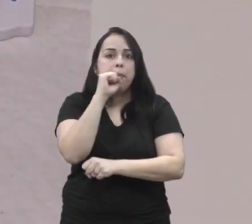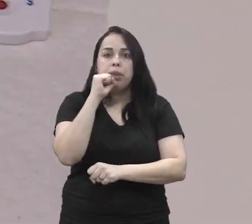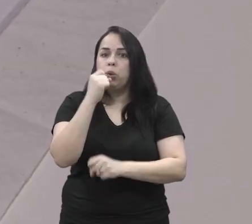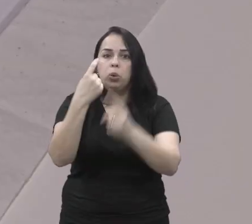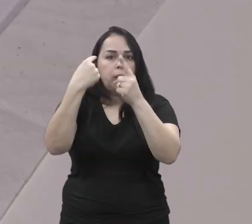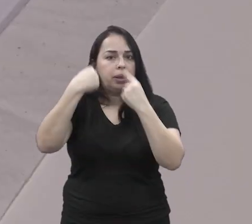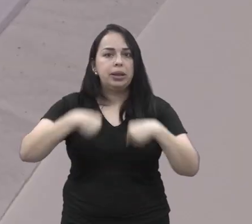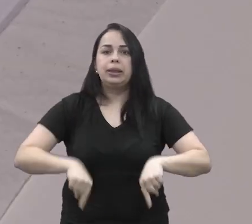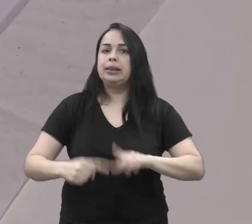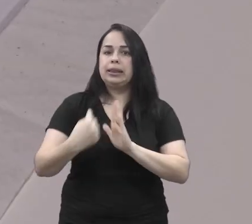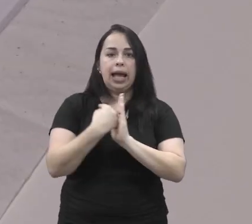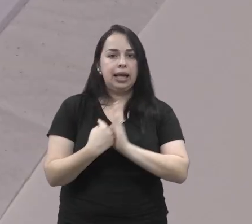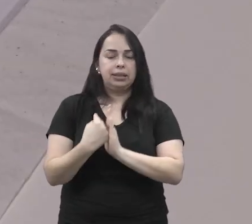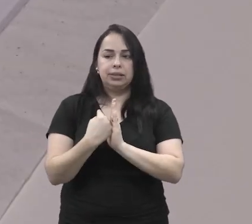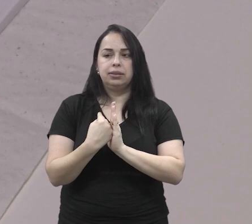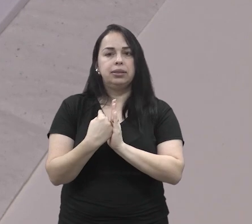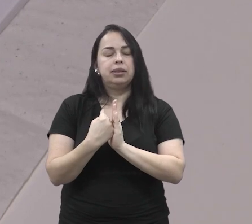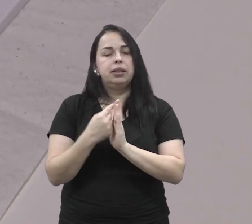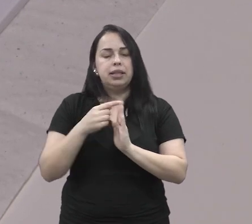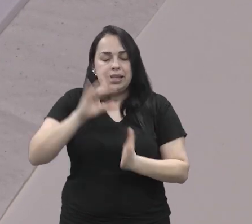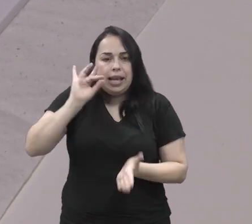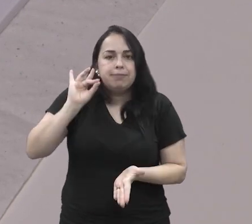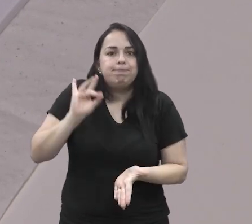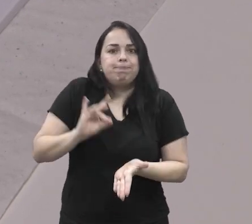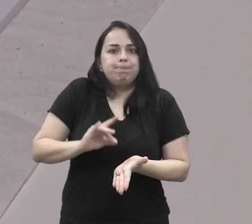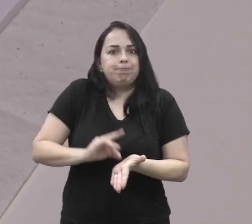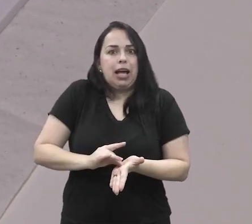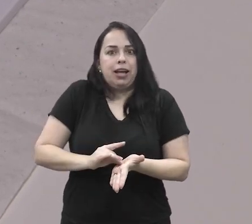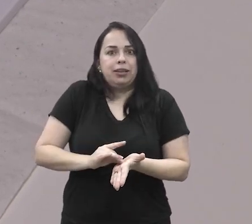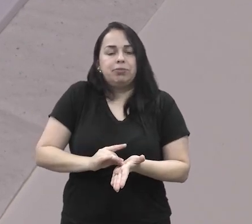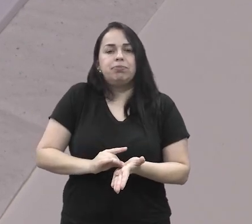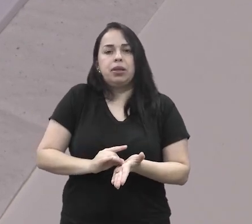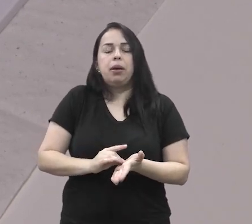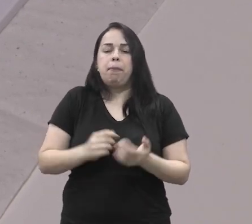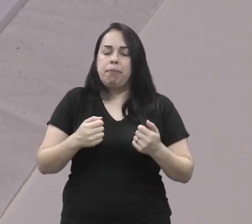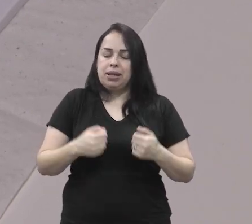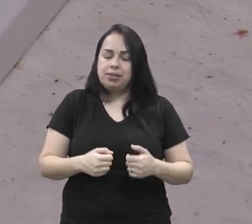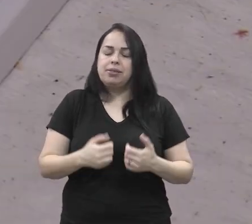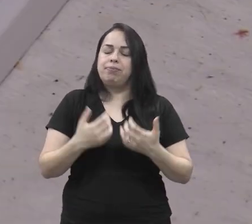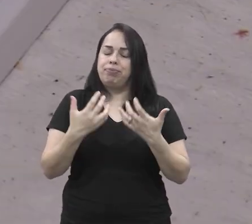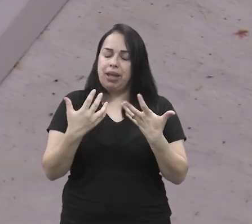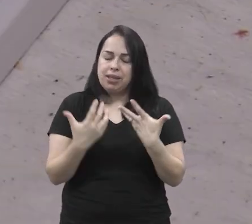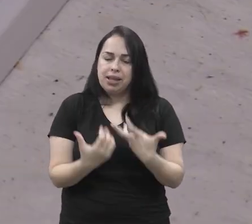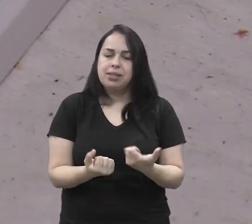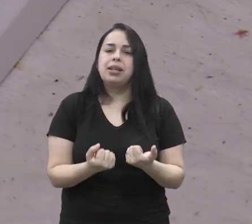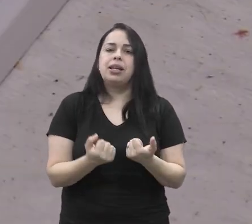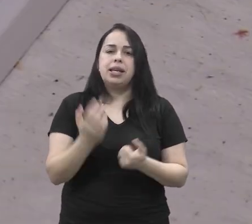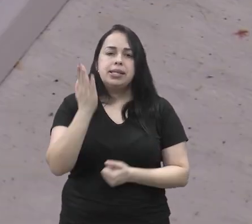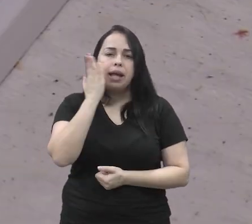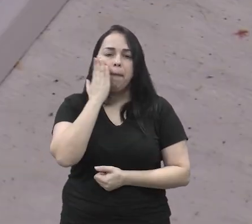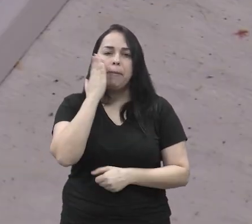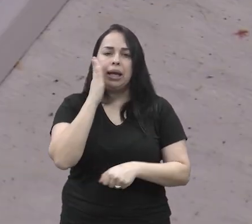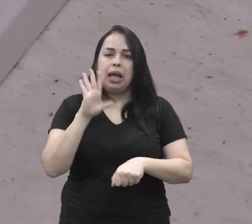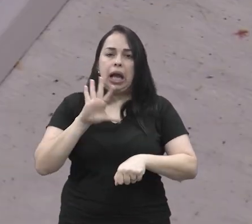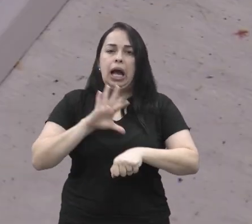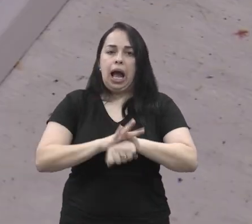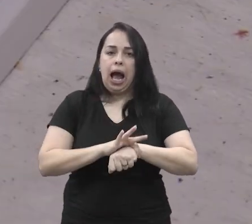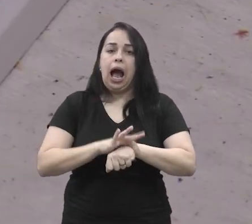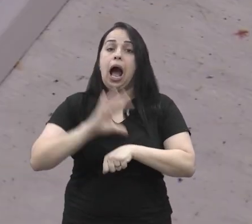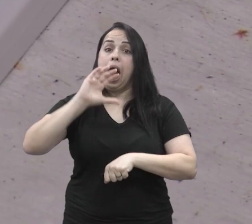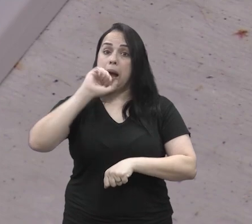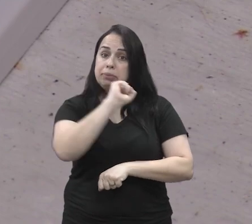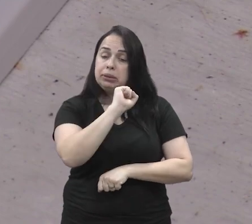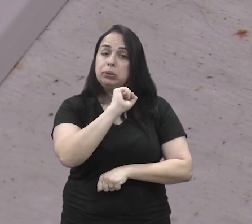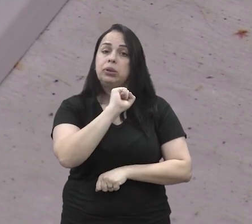ano. O teste é muito importante. Não existe margem para dúvida. É preciso encarar a doença e saber